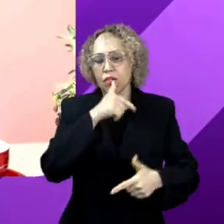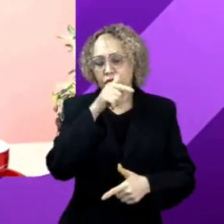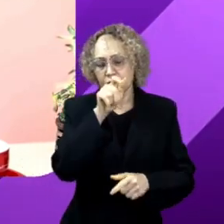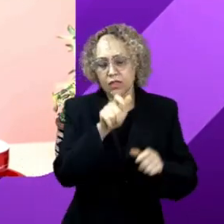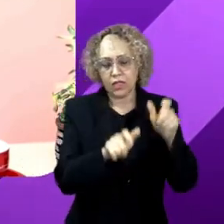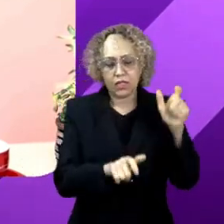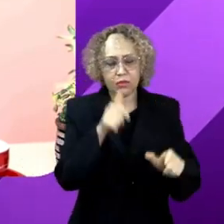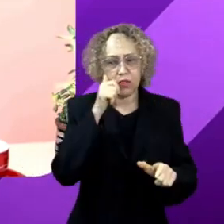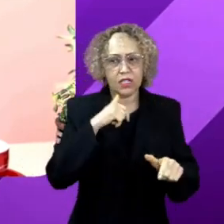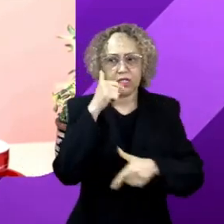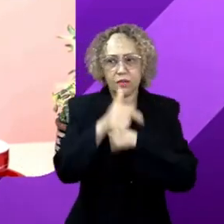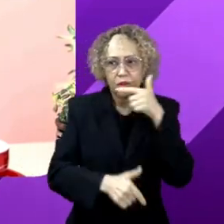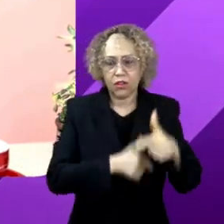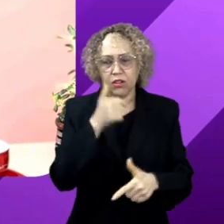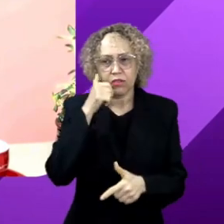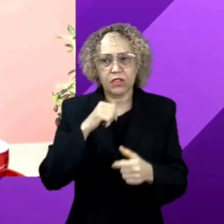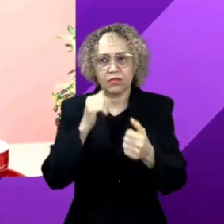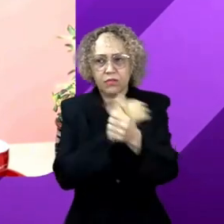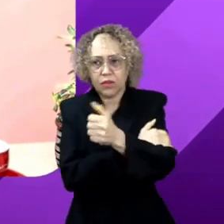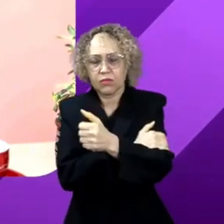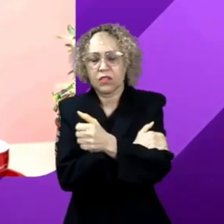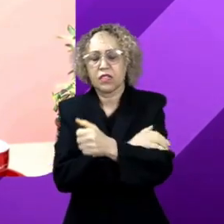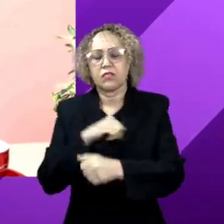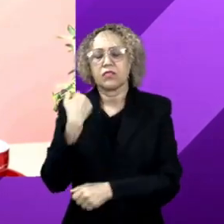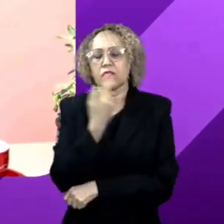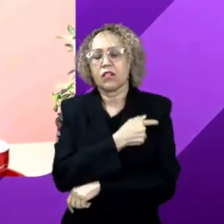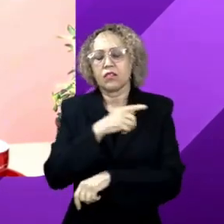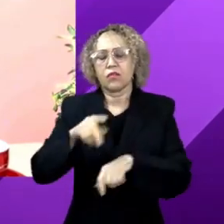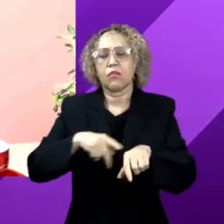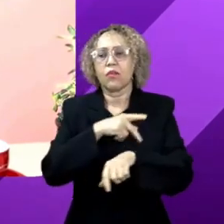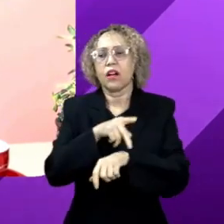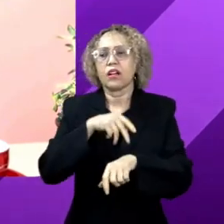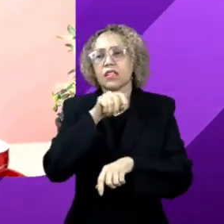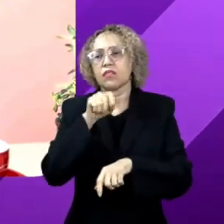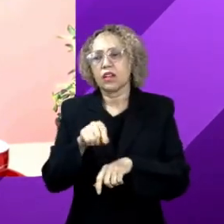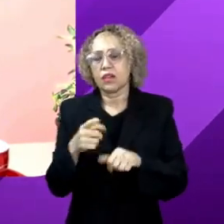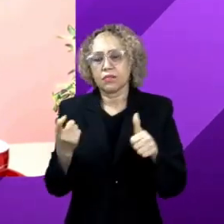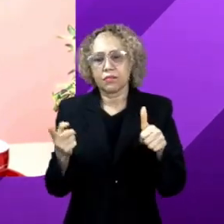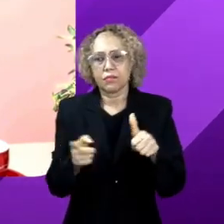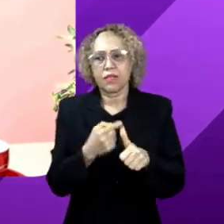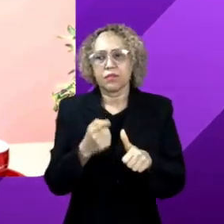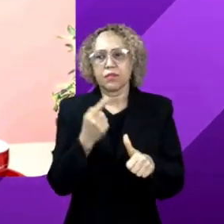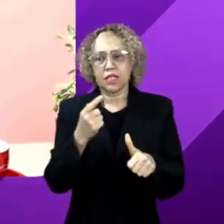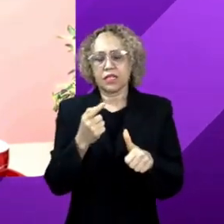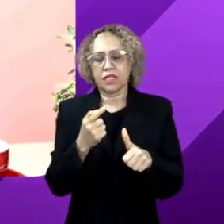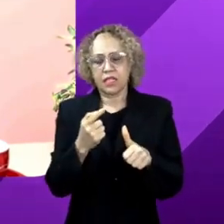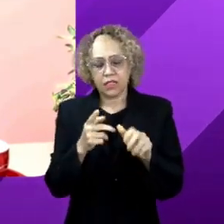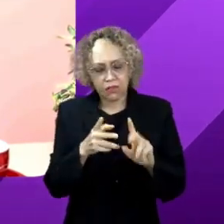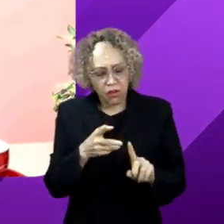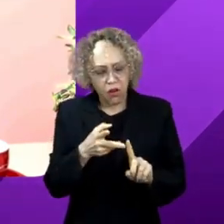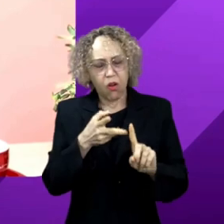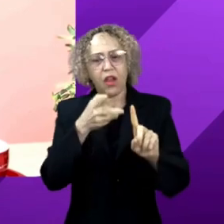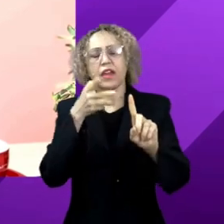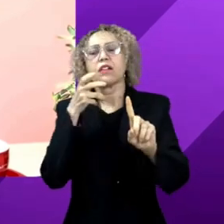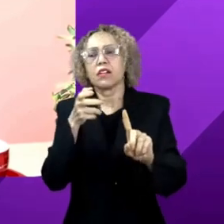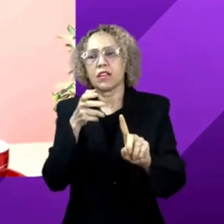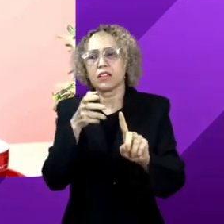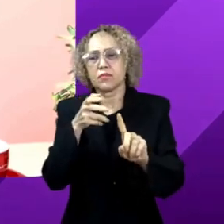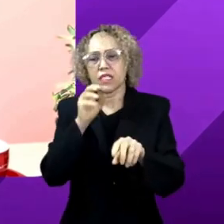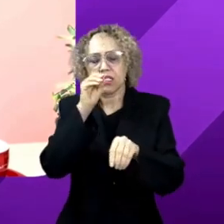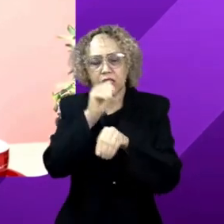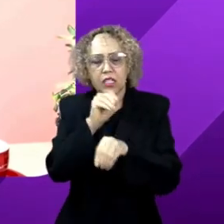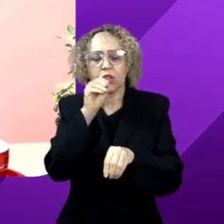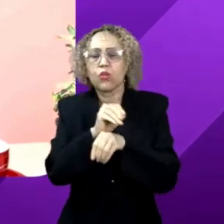feminismo popular no nosso país, ele passa primeiramente pelo reconhecimento de que o